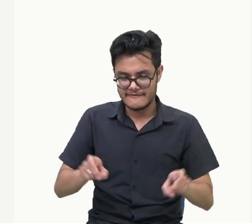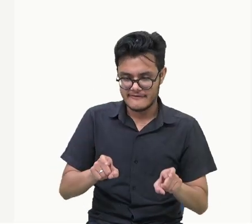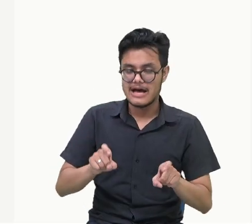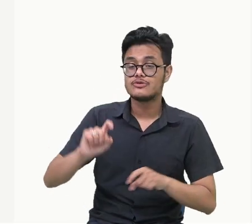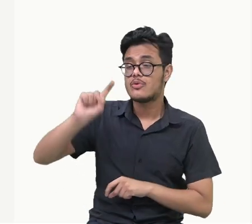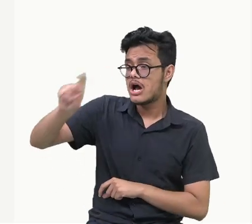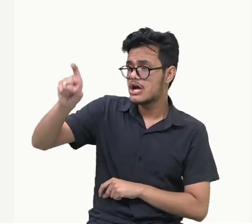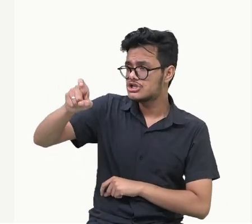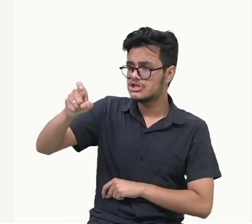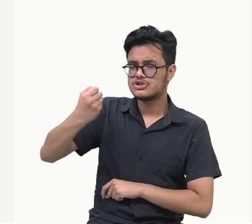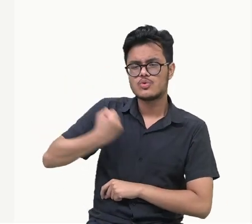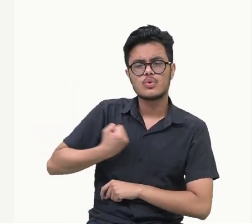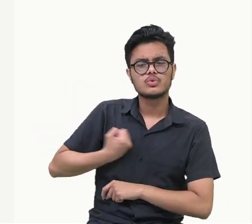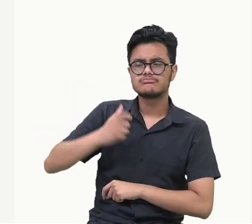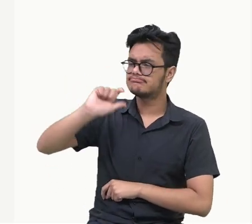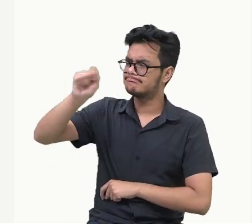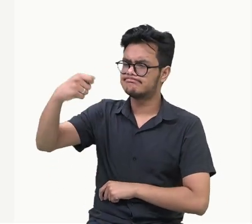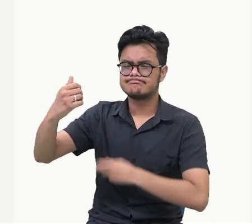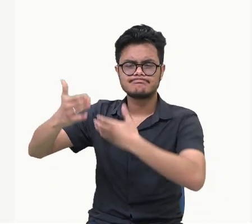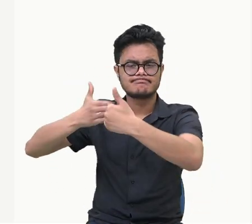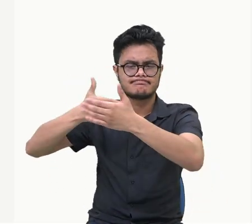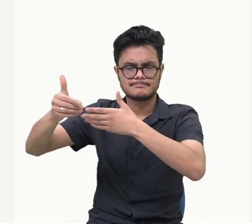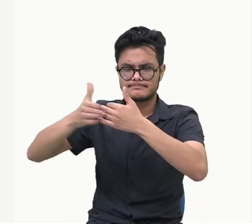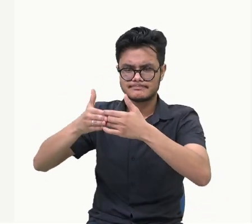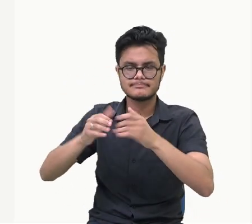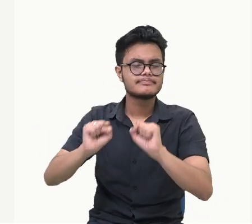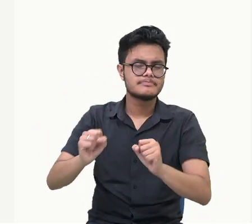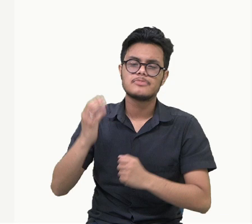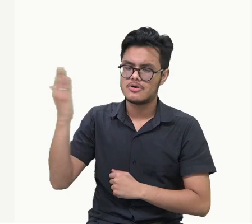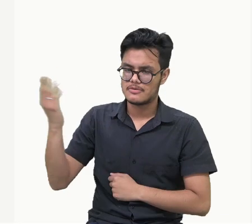a x, tá? Seria uma outra maneira da